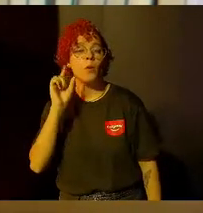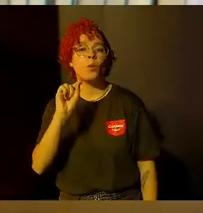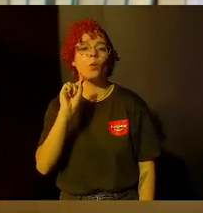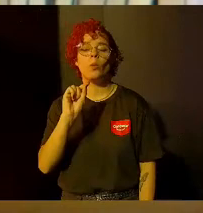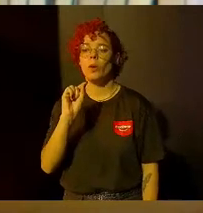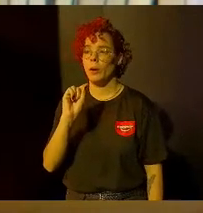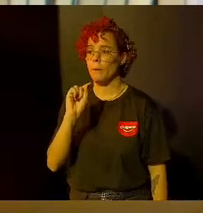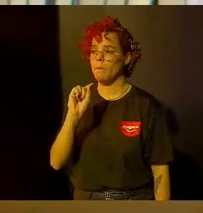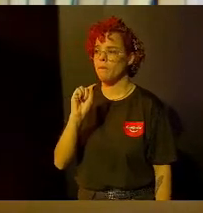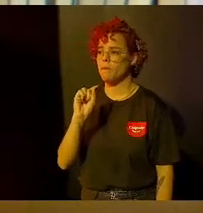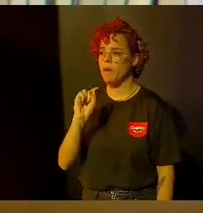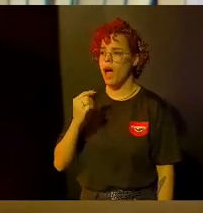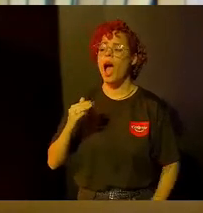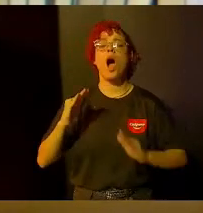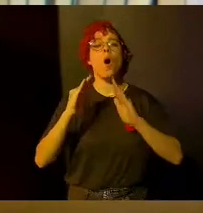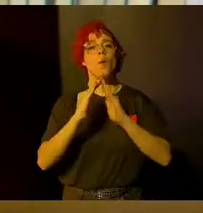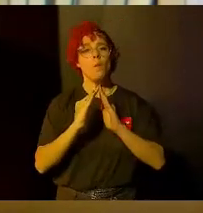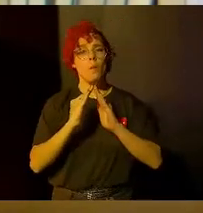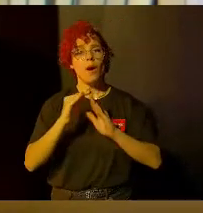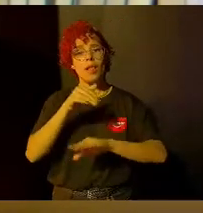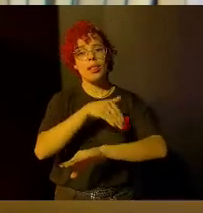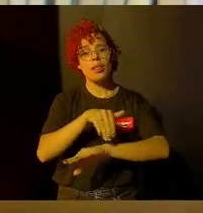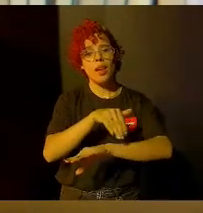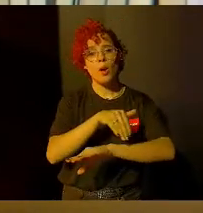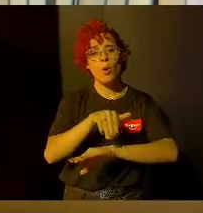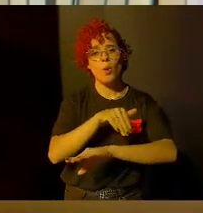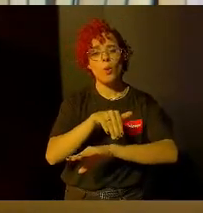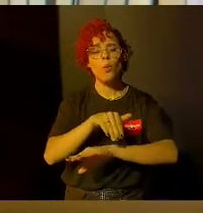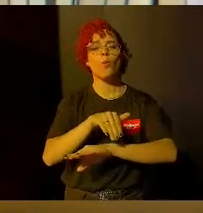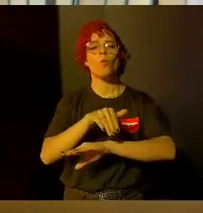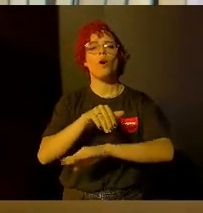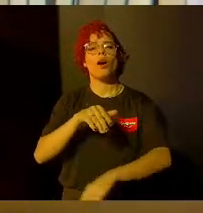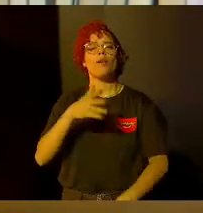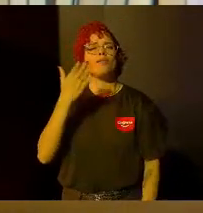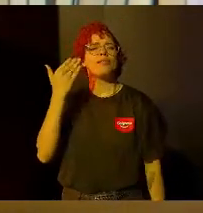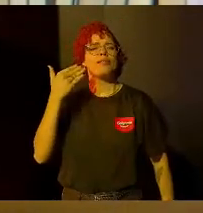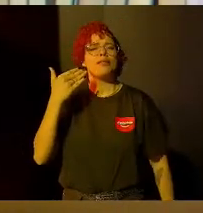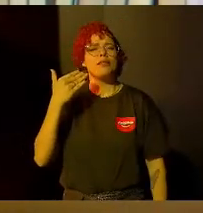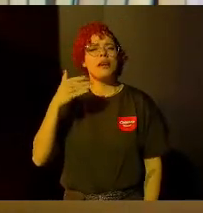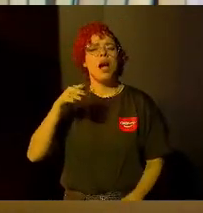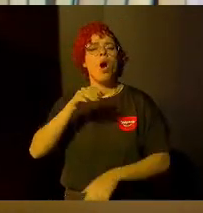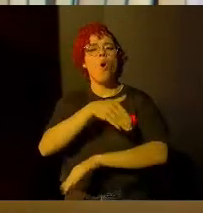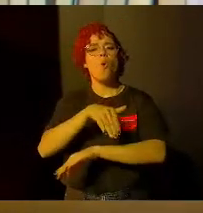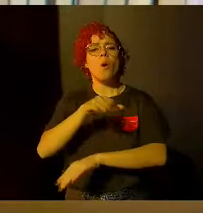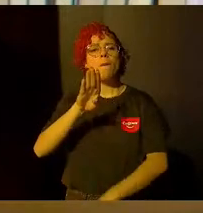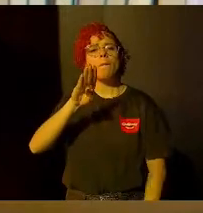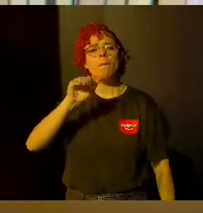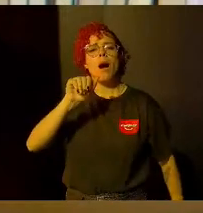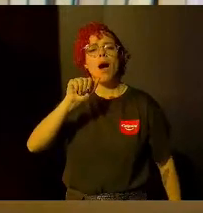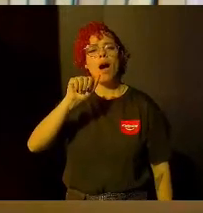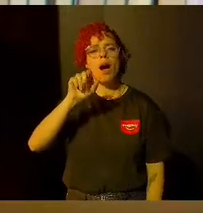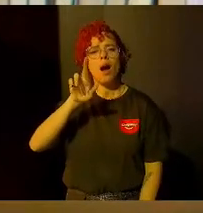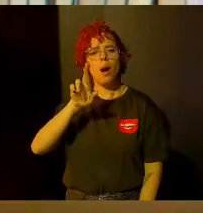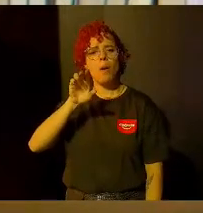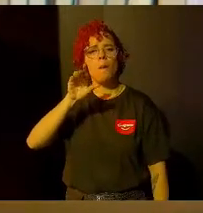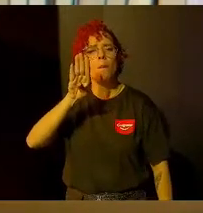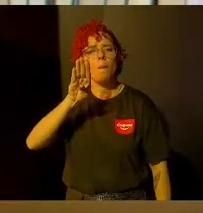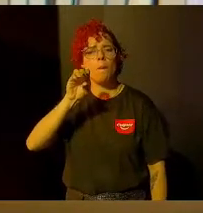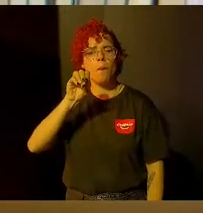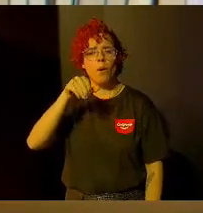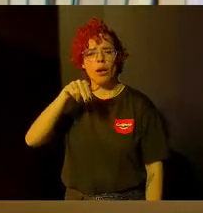ela morava na Rua Evaristo da Veiga antiga Rua dos barbonos E com isso também